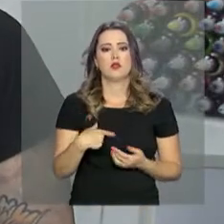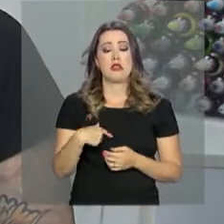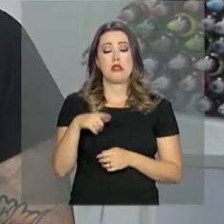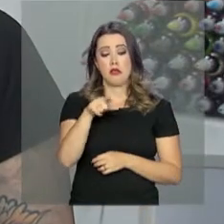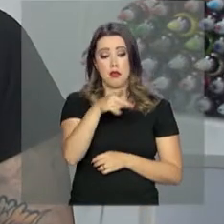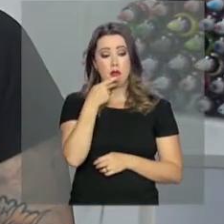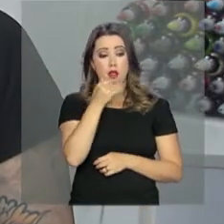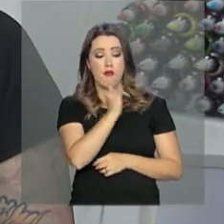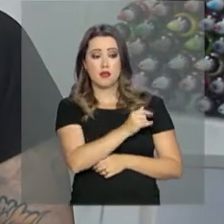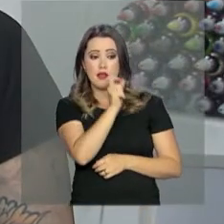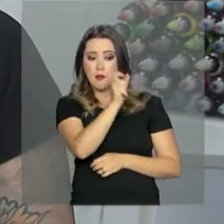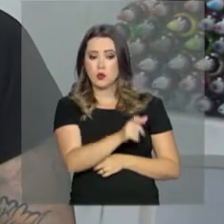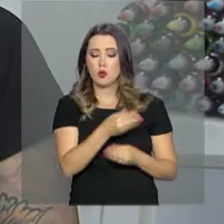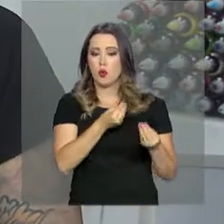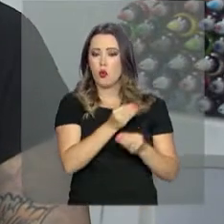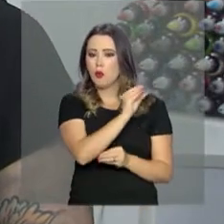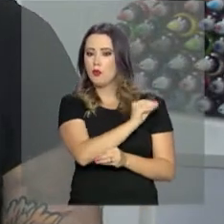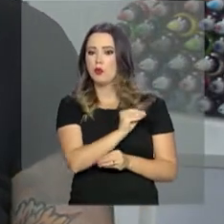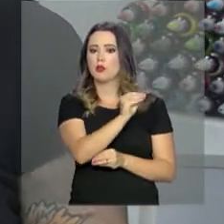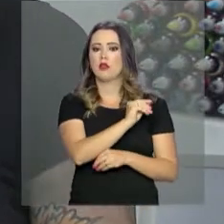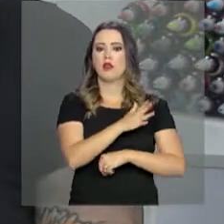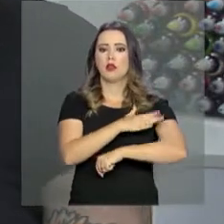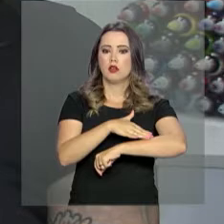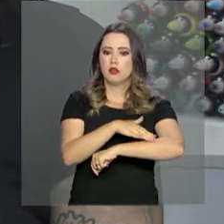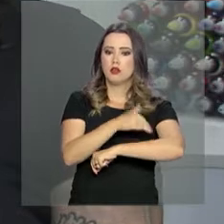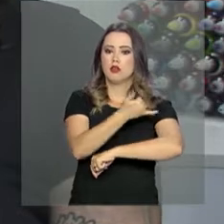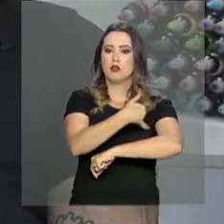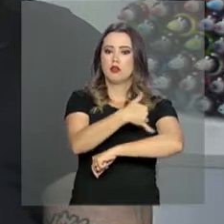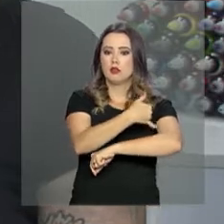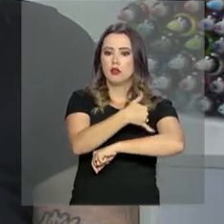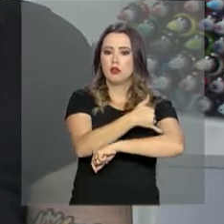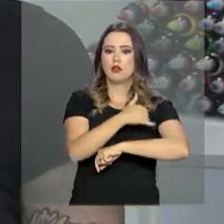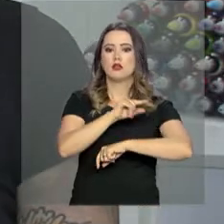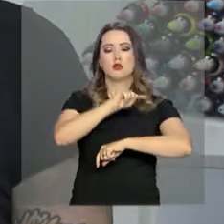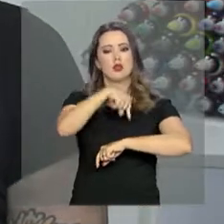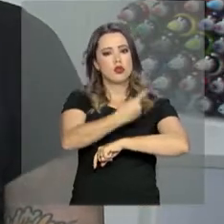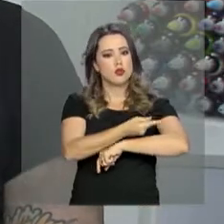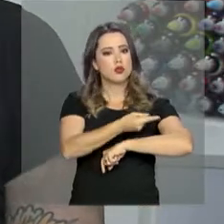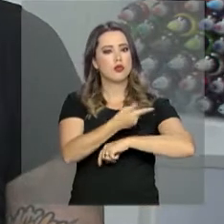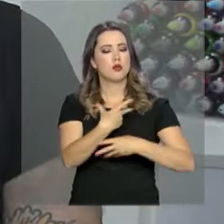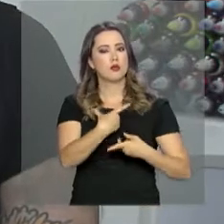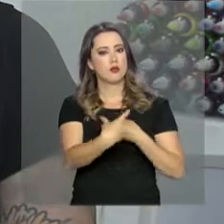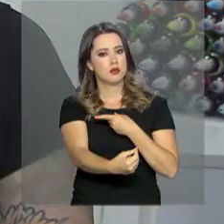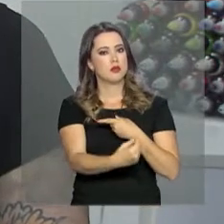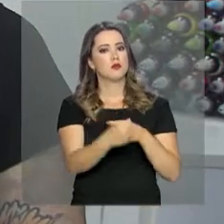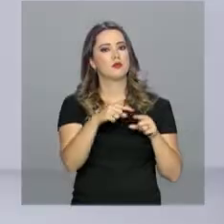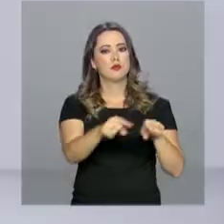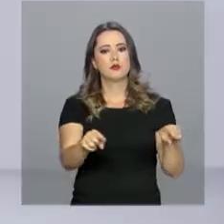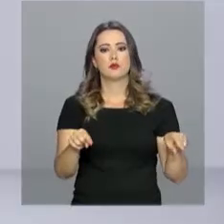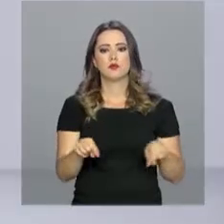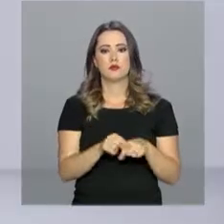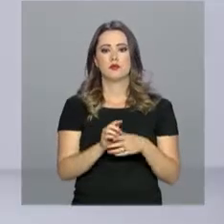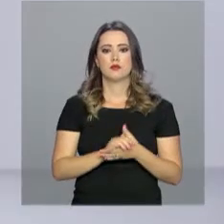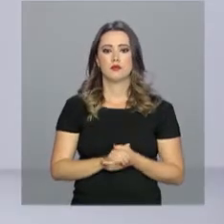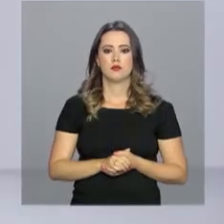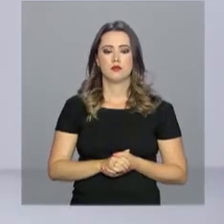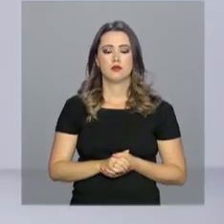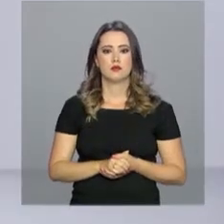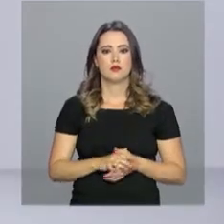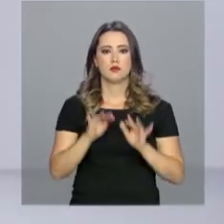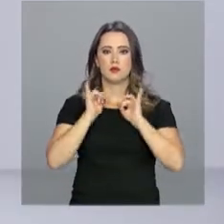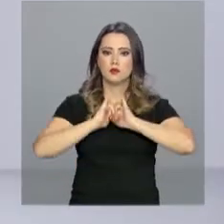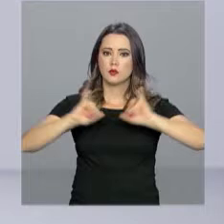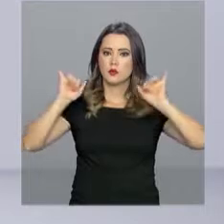cliente também como ele deve cuidar da tatuagem depois saí do estúdio né foi